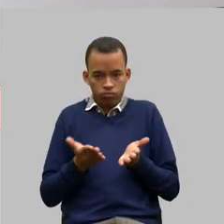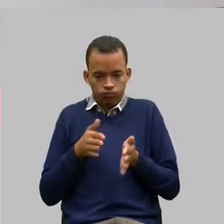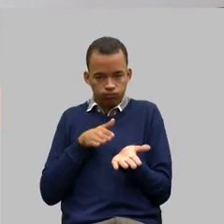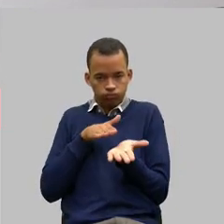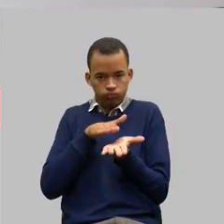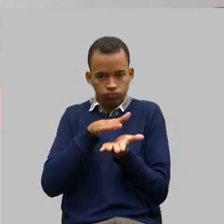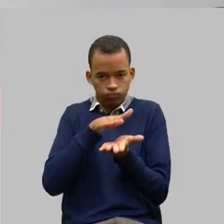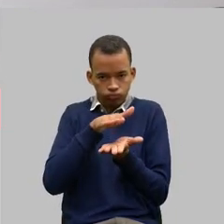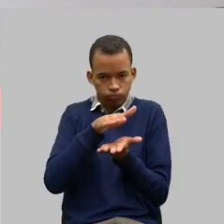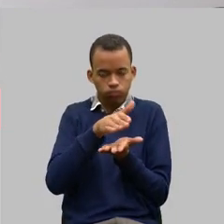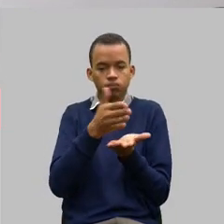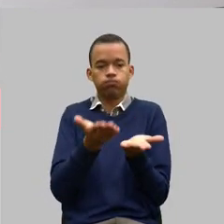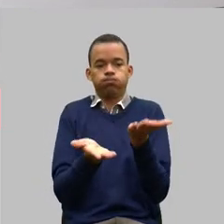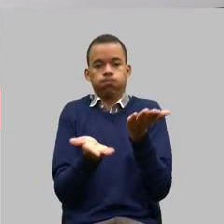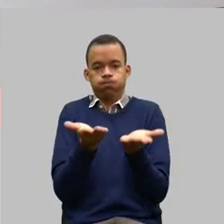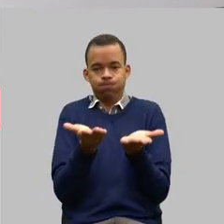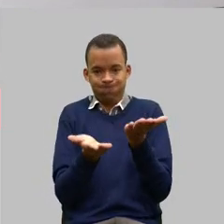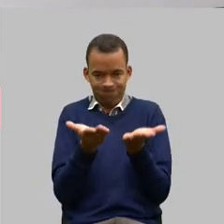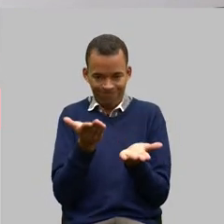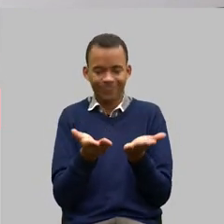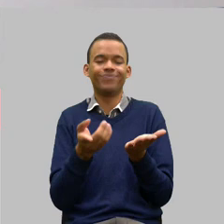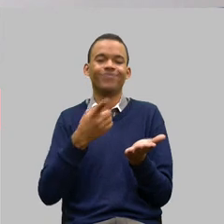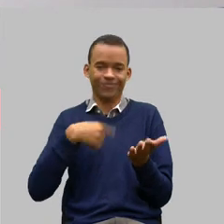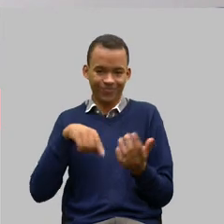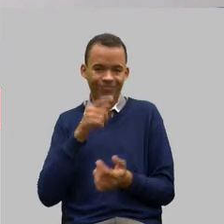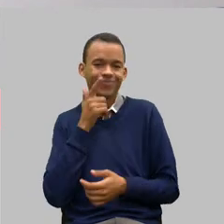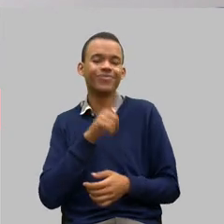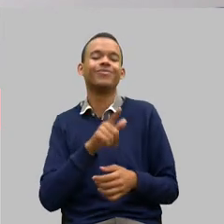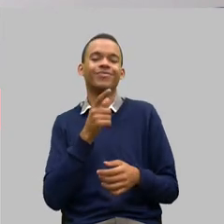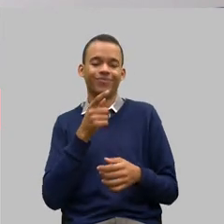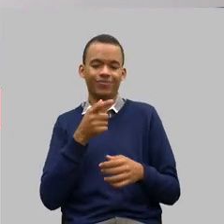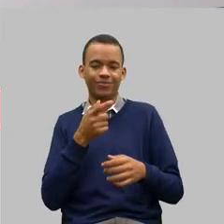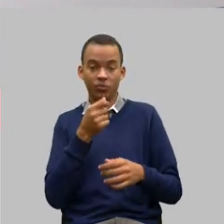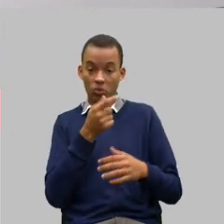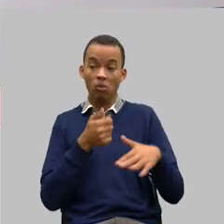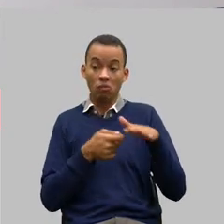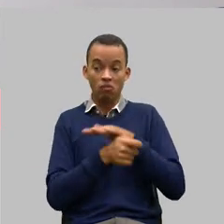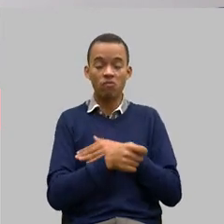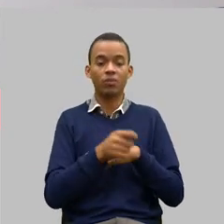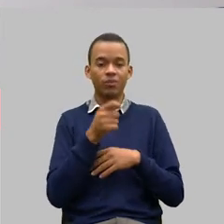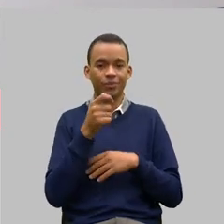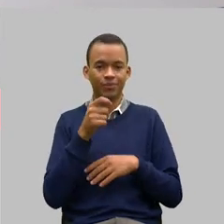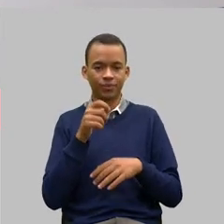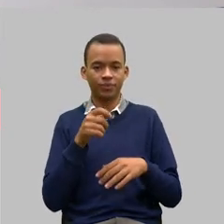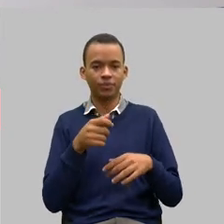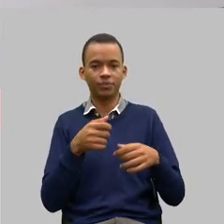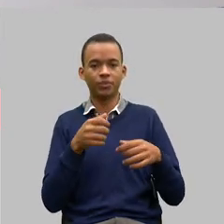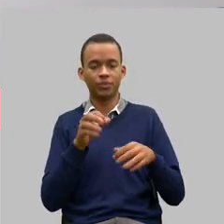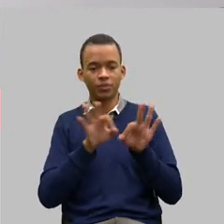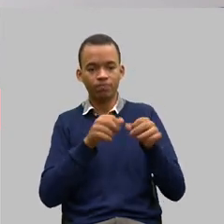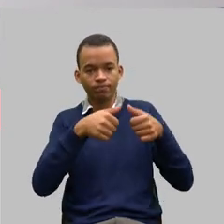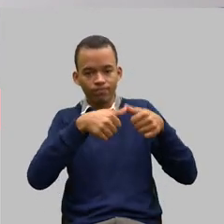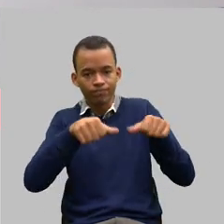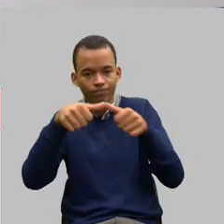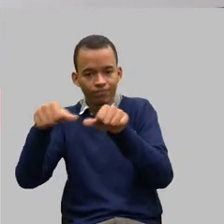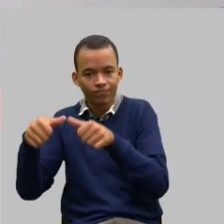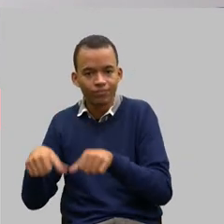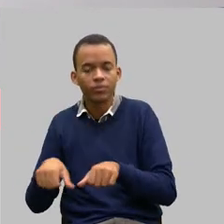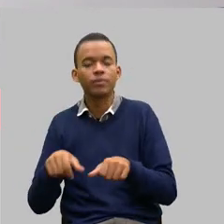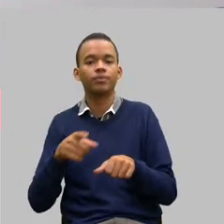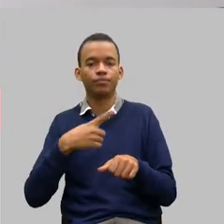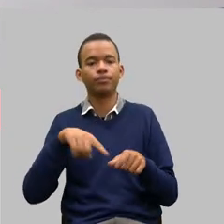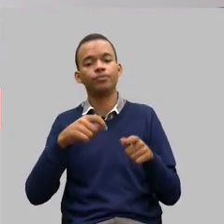né de instalação de novas praças eh e de dar credibilidade a essas praças né o deputado